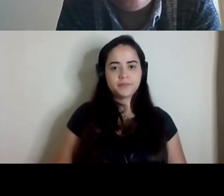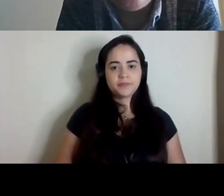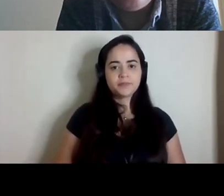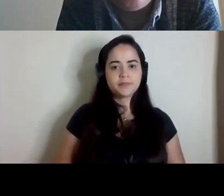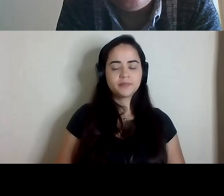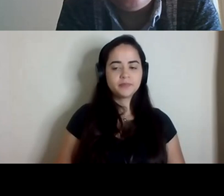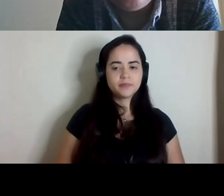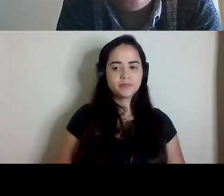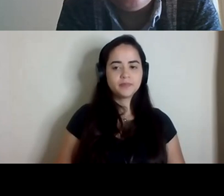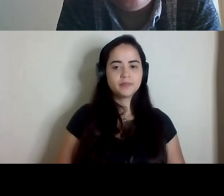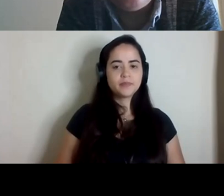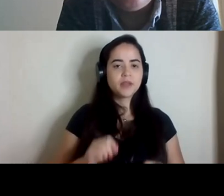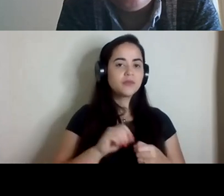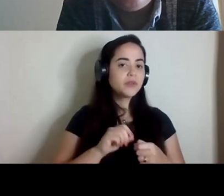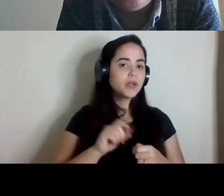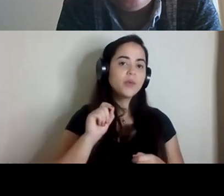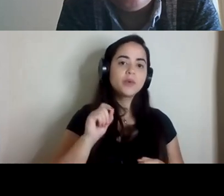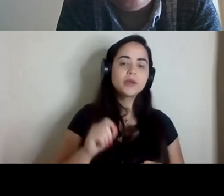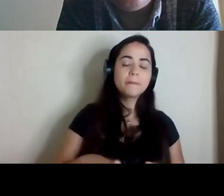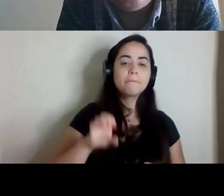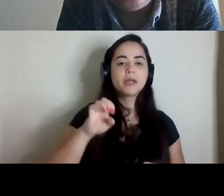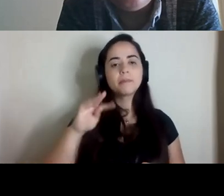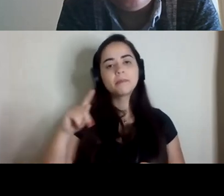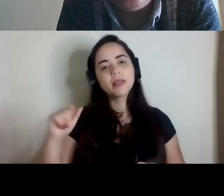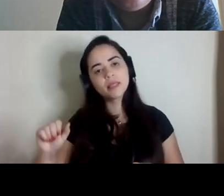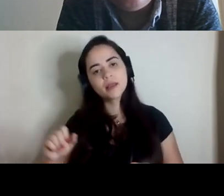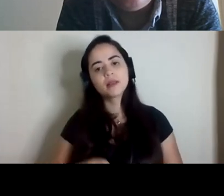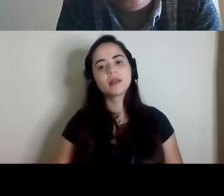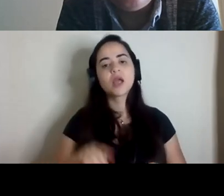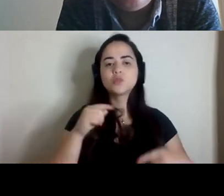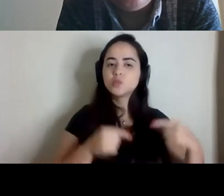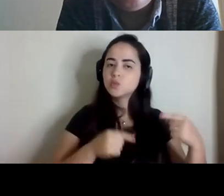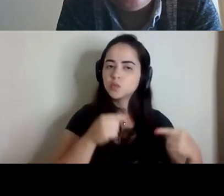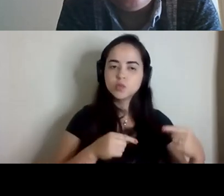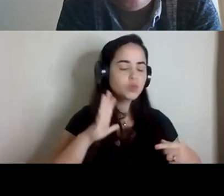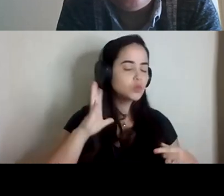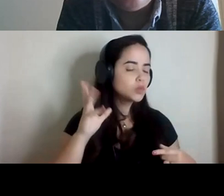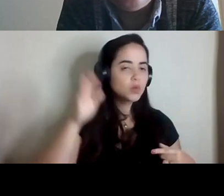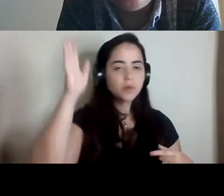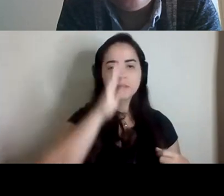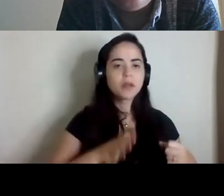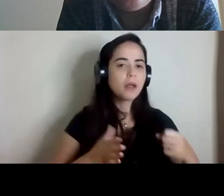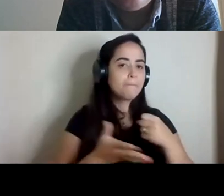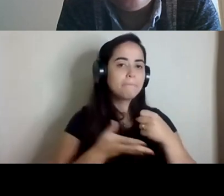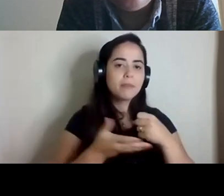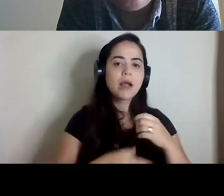fato, fazendo a EPT ser discutida em todo o país, né? As bases conceituais, as bases